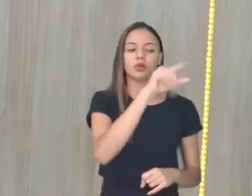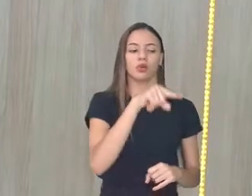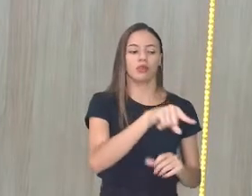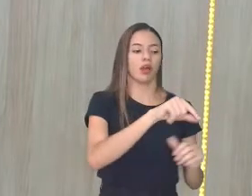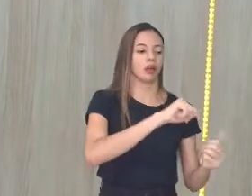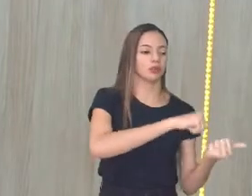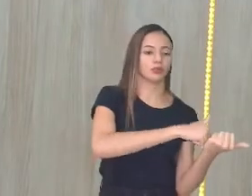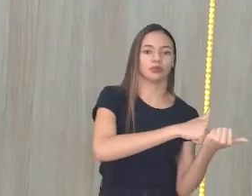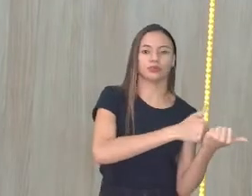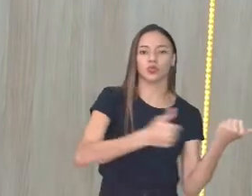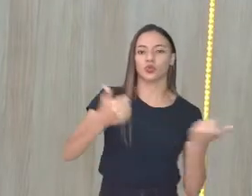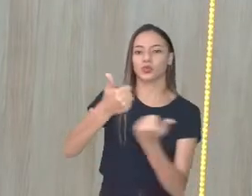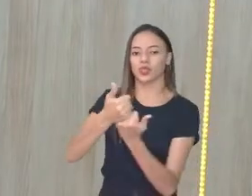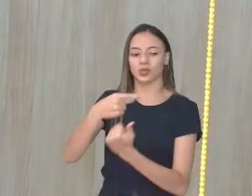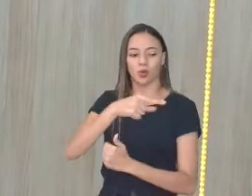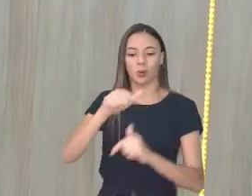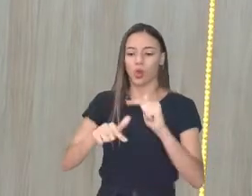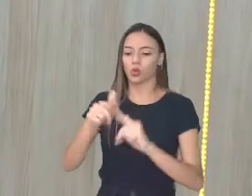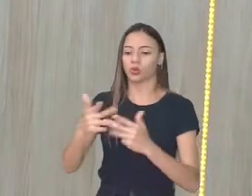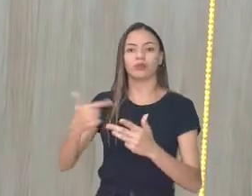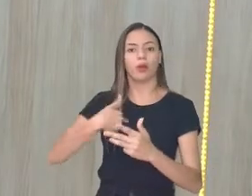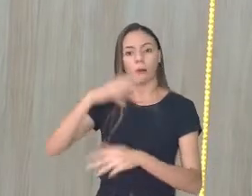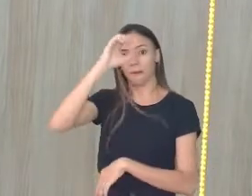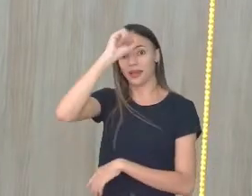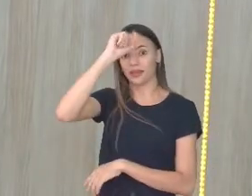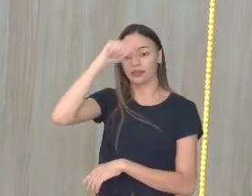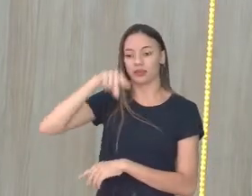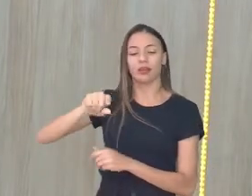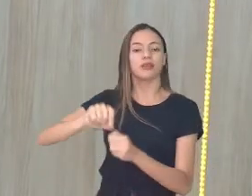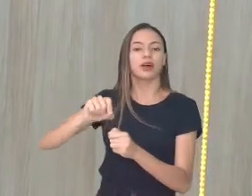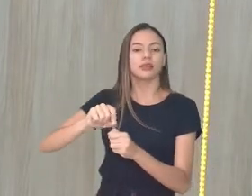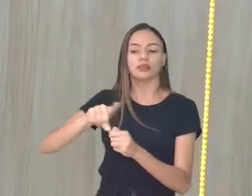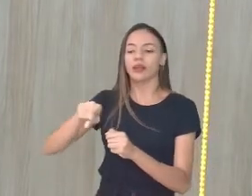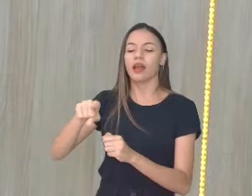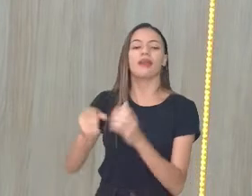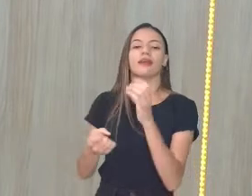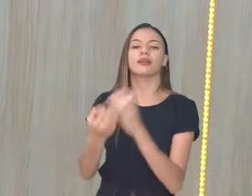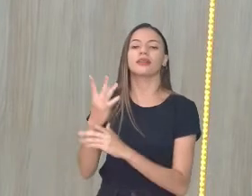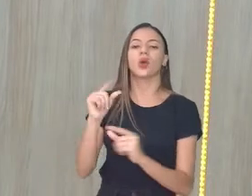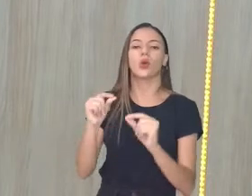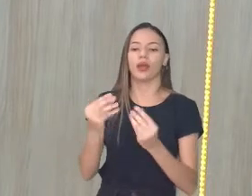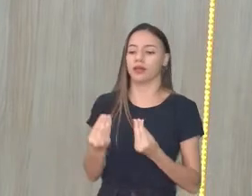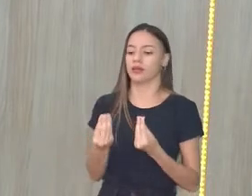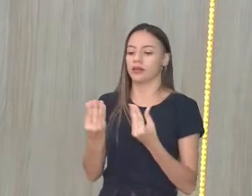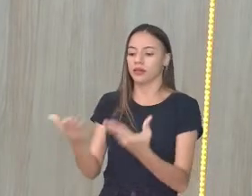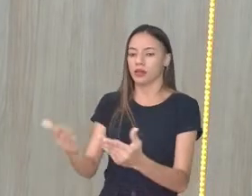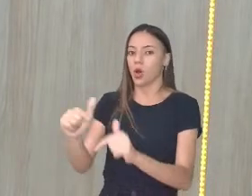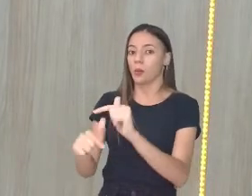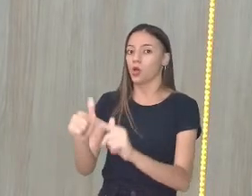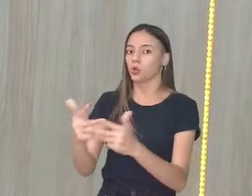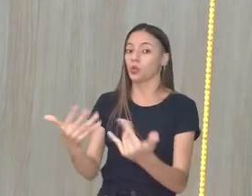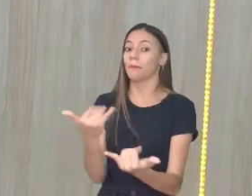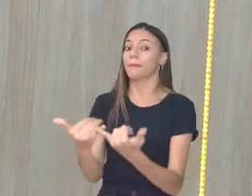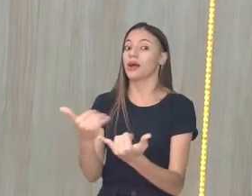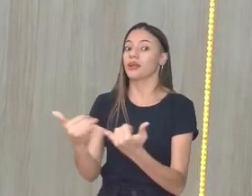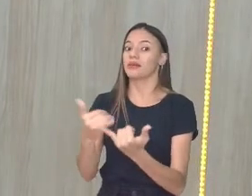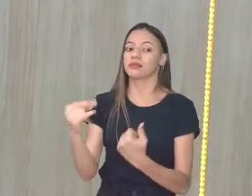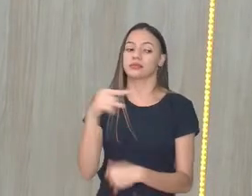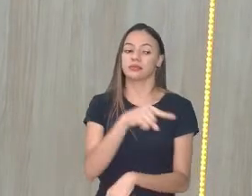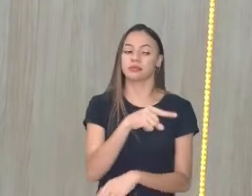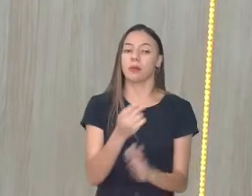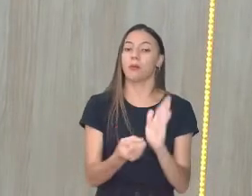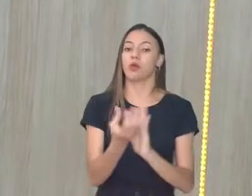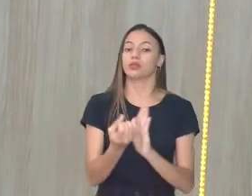produto importado que ela aprendeu a fazer e colocando um produto idêntico ou semelhante, né, produzido